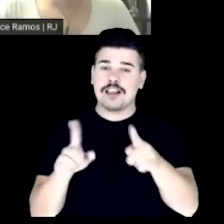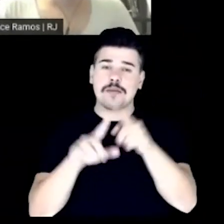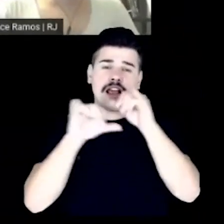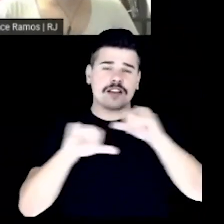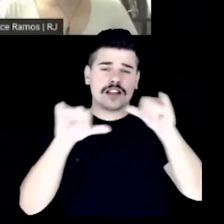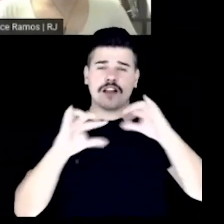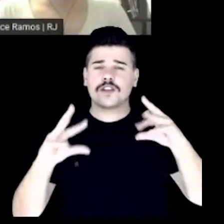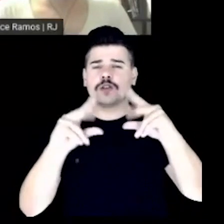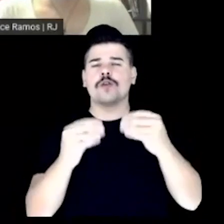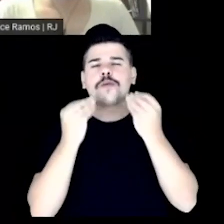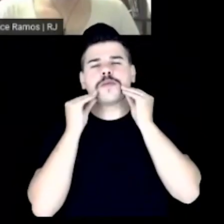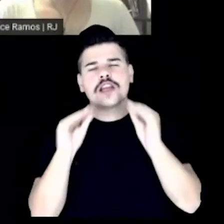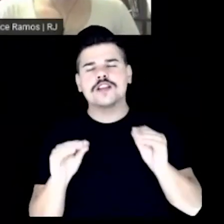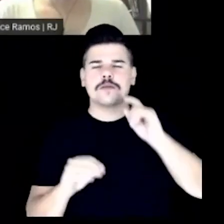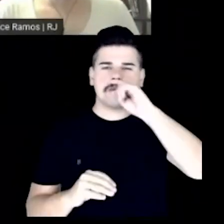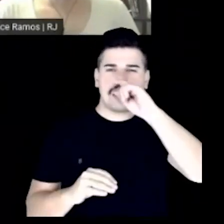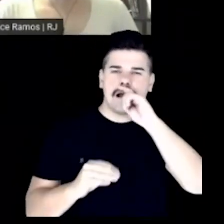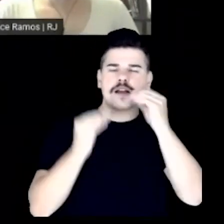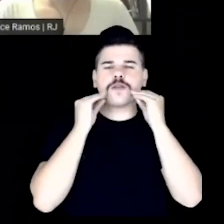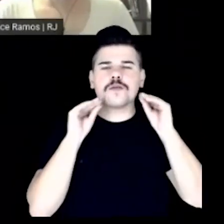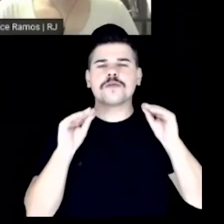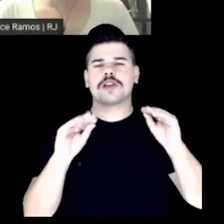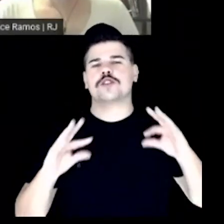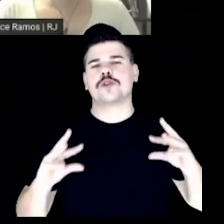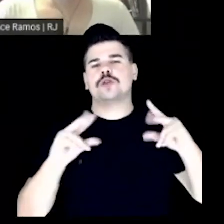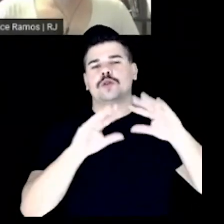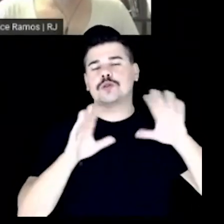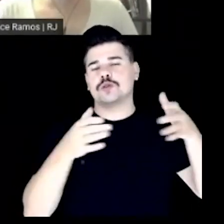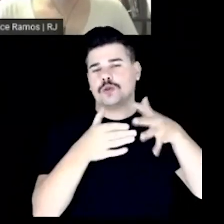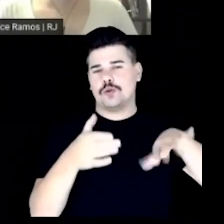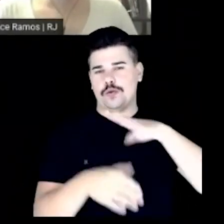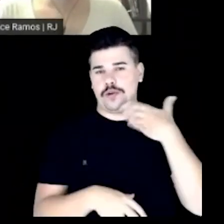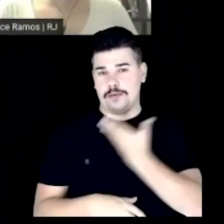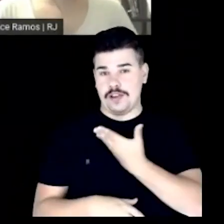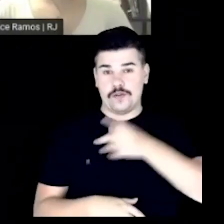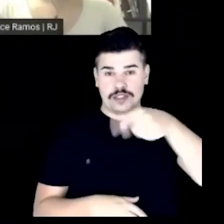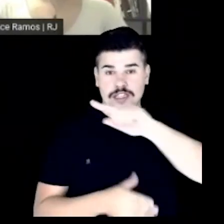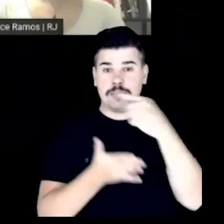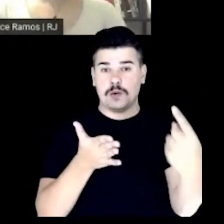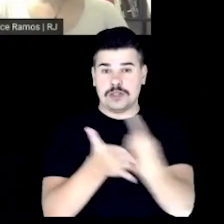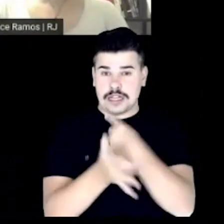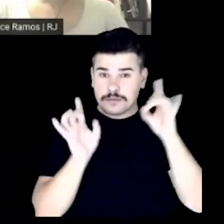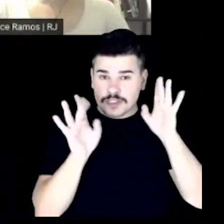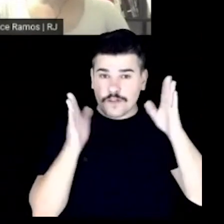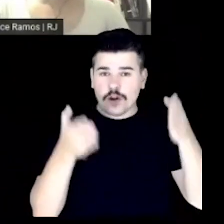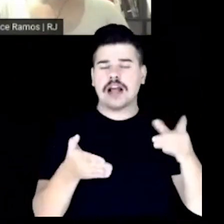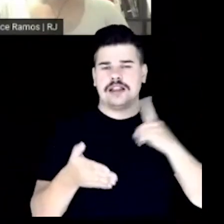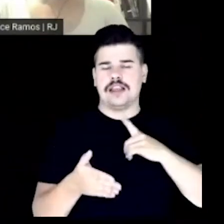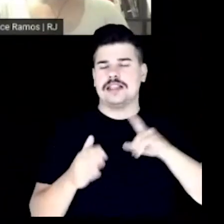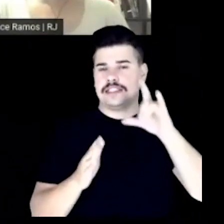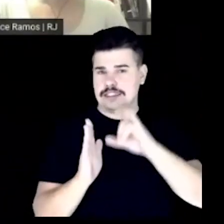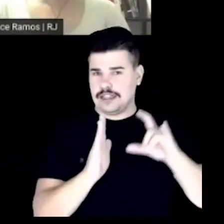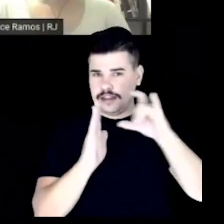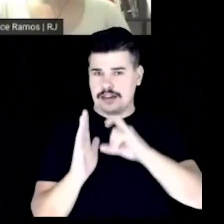Um recado geral, além do beijo para mãe e para o pai, para toda a galera do Transurb, é que quem quiser mandar alguma pergunta específica,